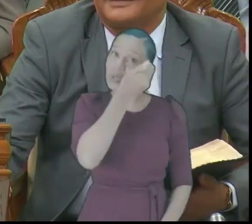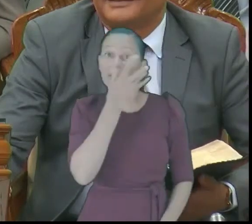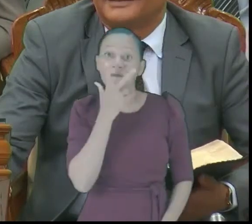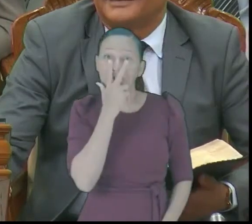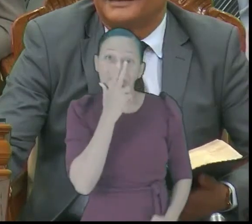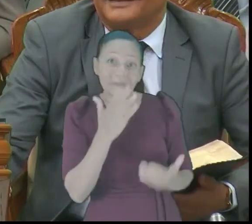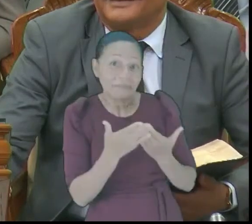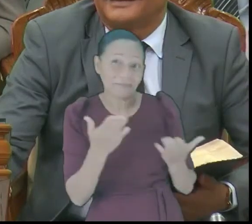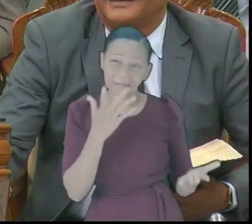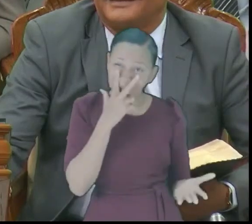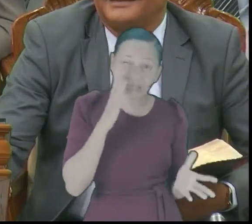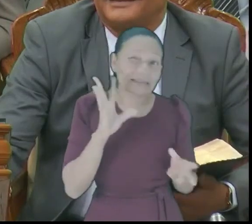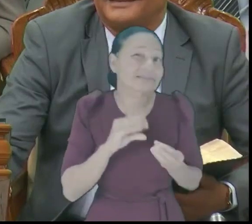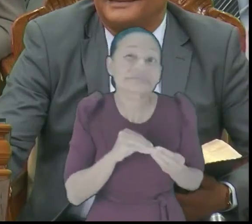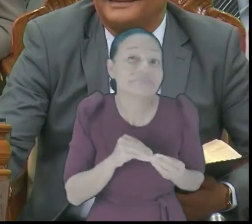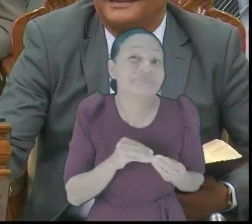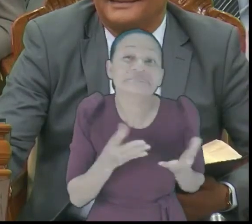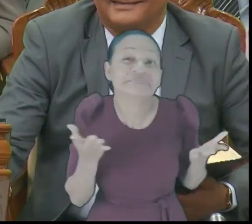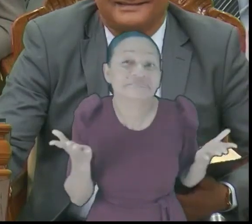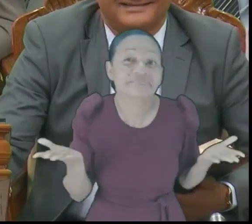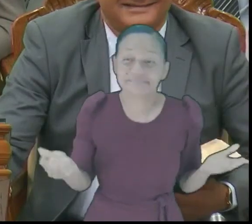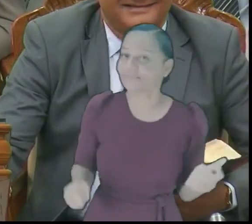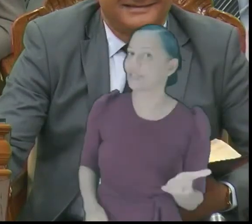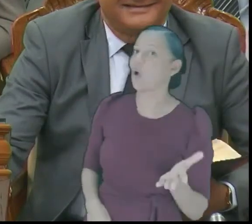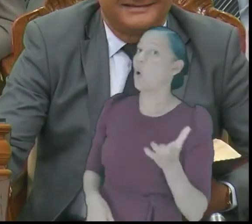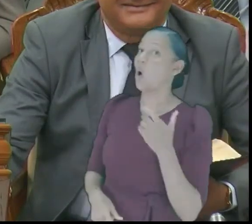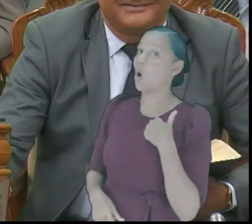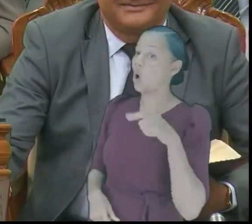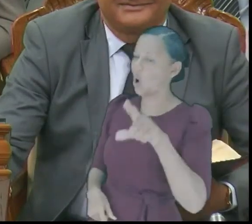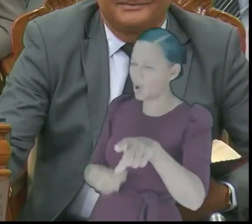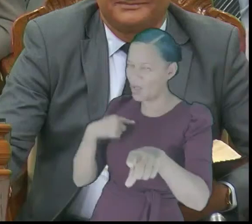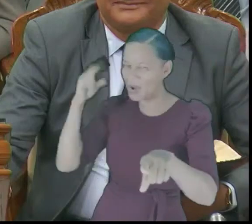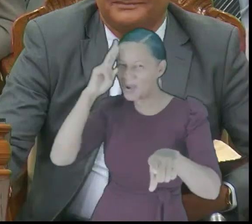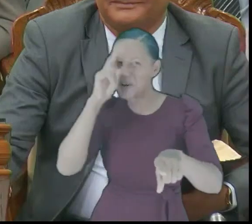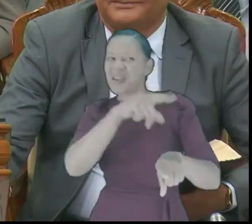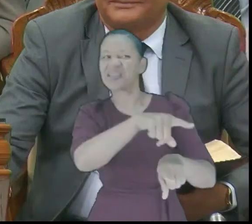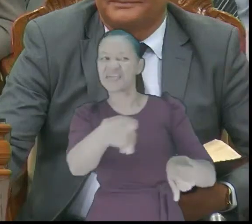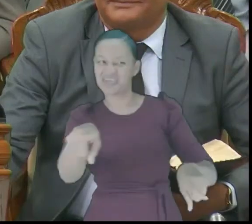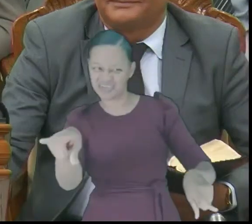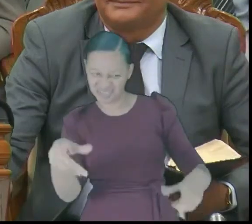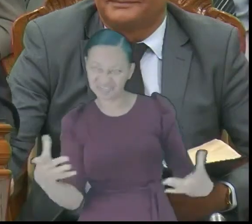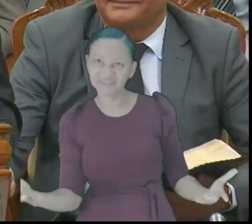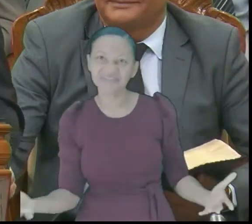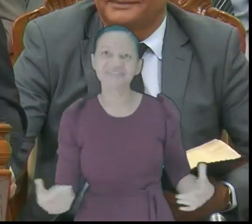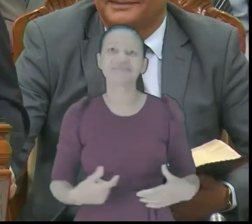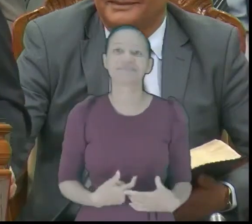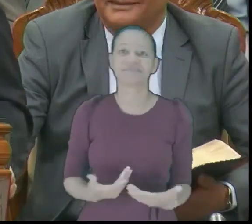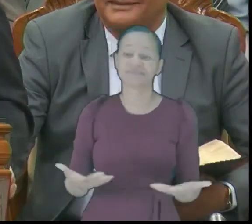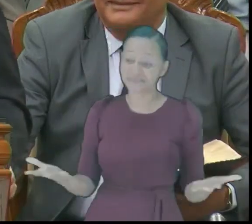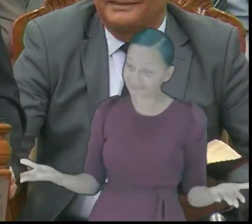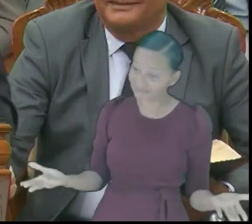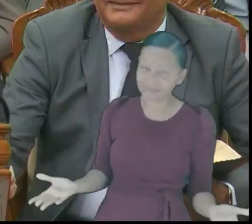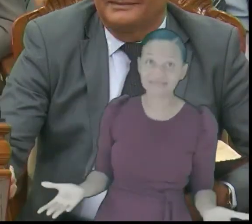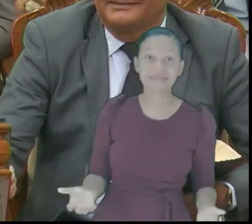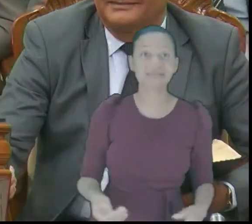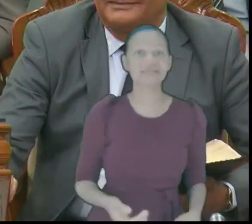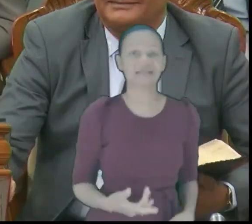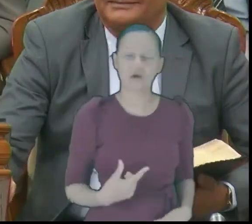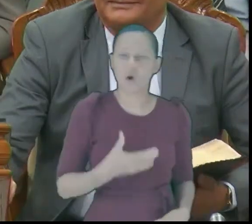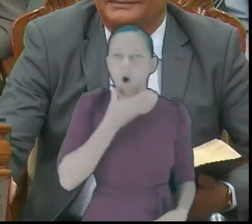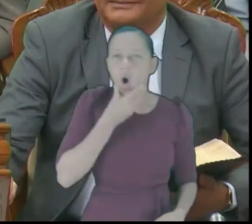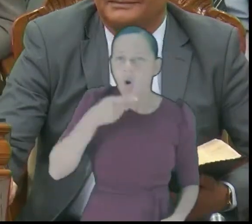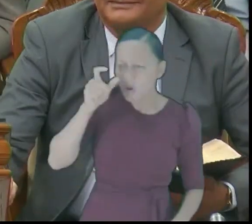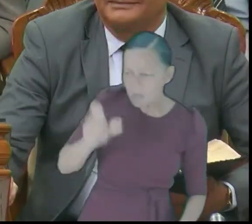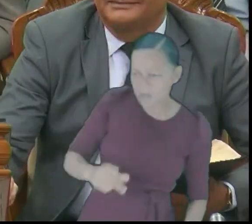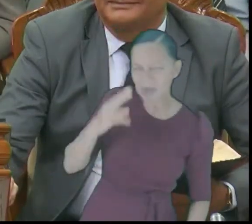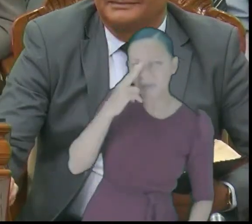sempre. Quem lembra dessa... Oi, tem muita gente aqui, glória a Jesus. Então, irmão, não. Um rapaz